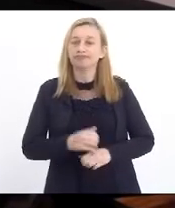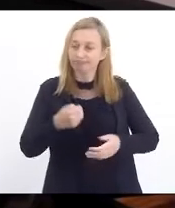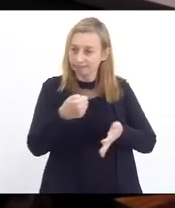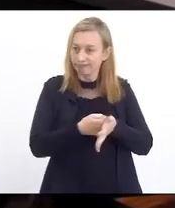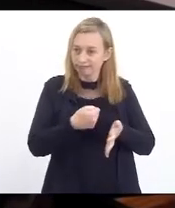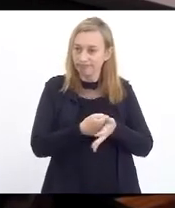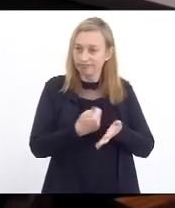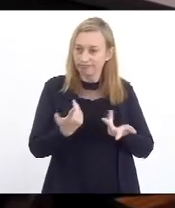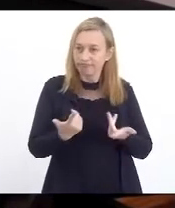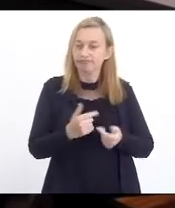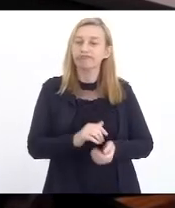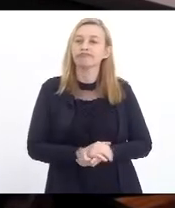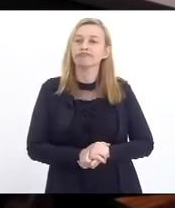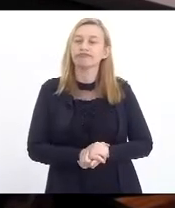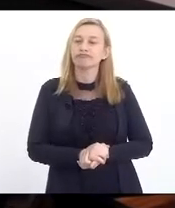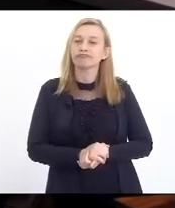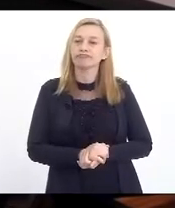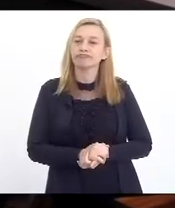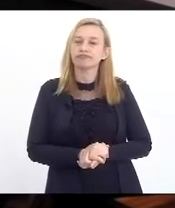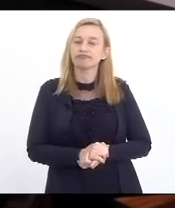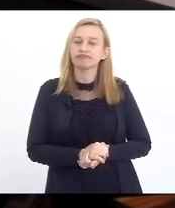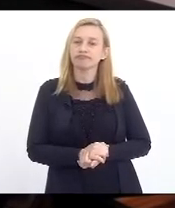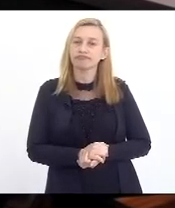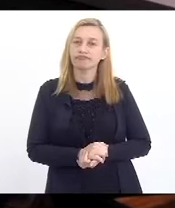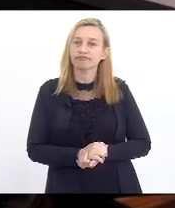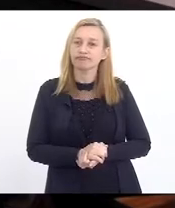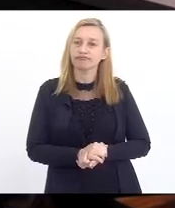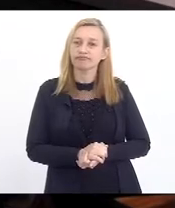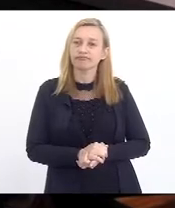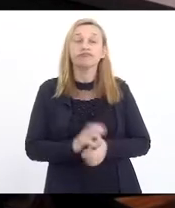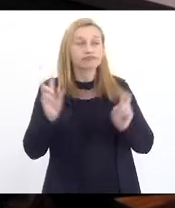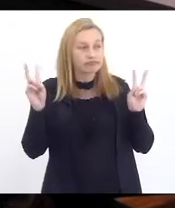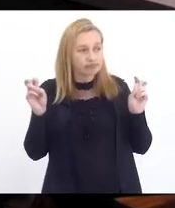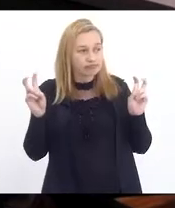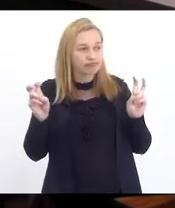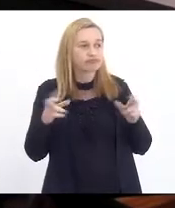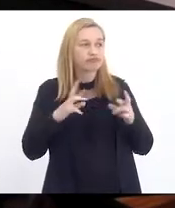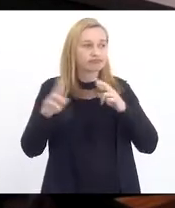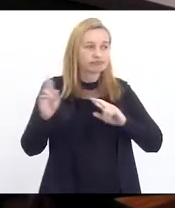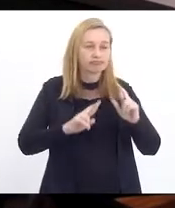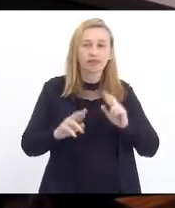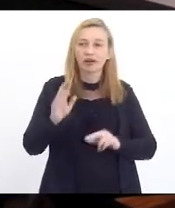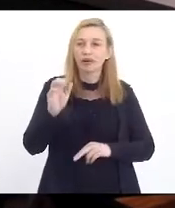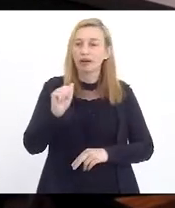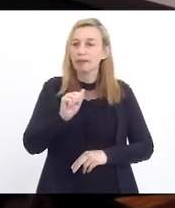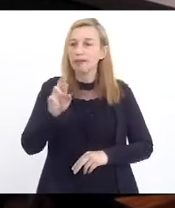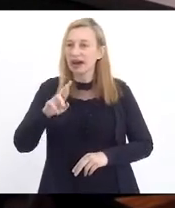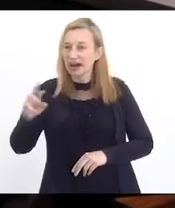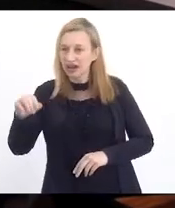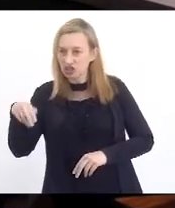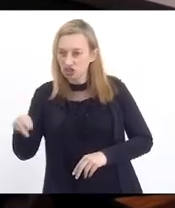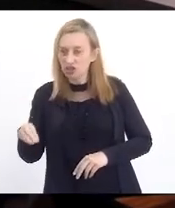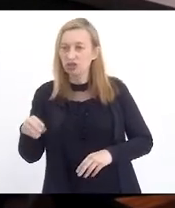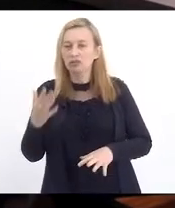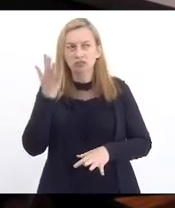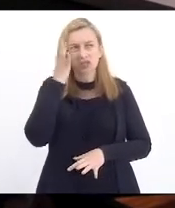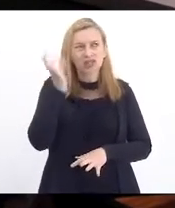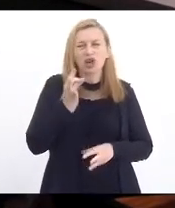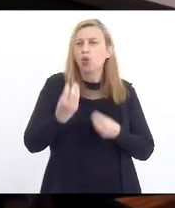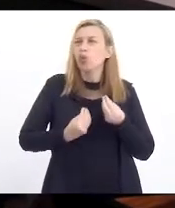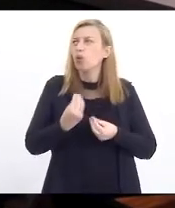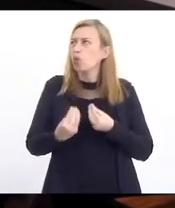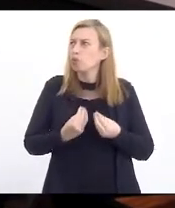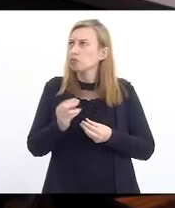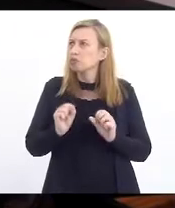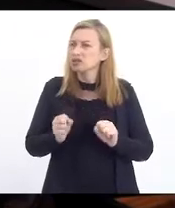aguerrido nessa luta, nesse questionamento em relação à barragem. E a gente não conseguia compreender como é que